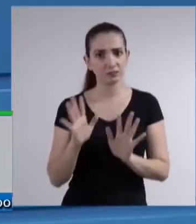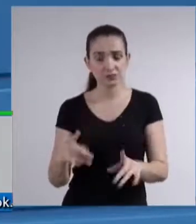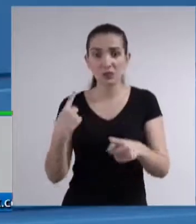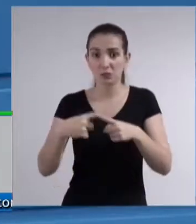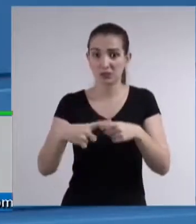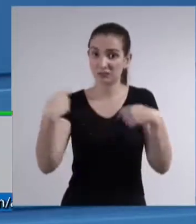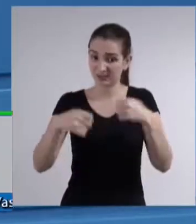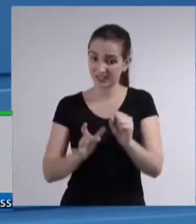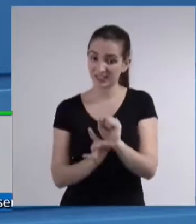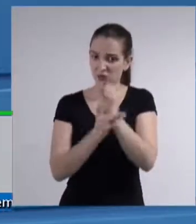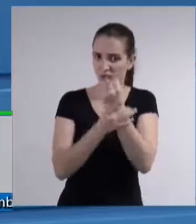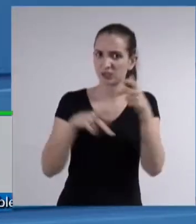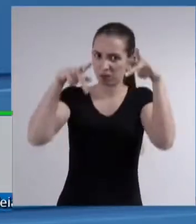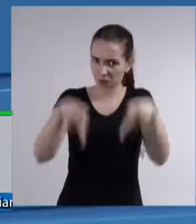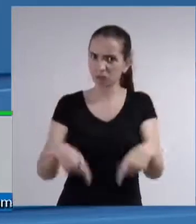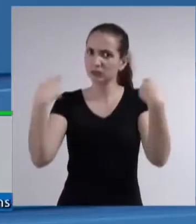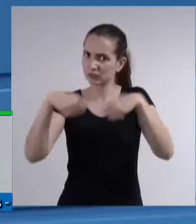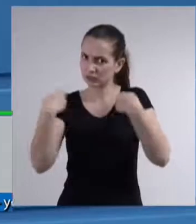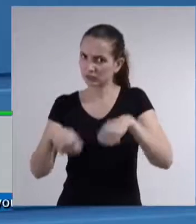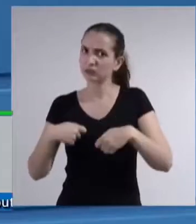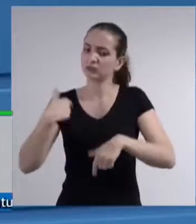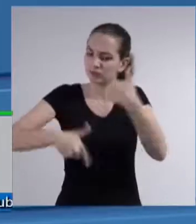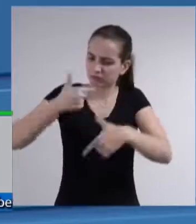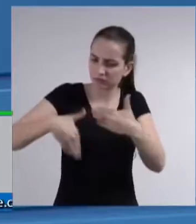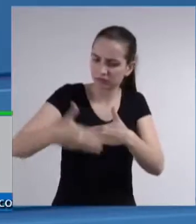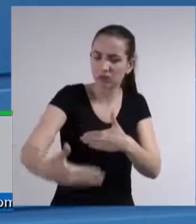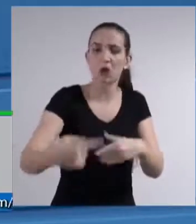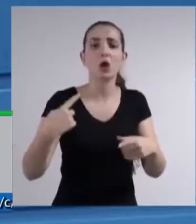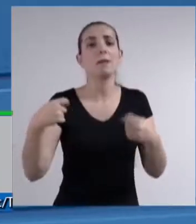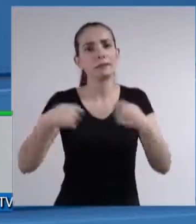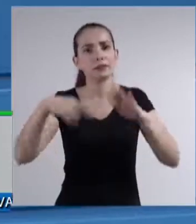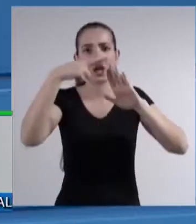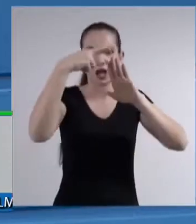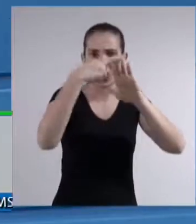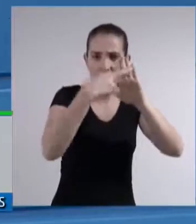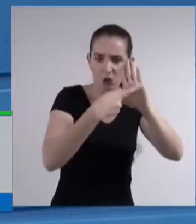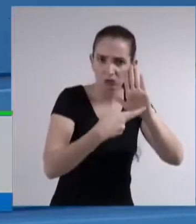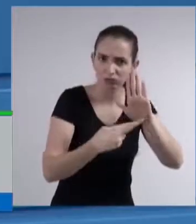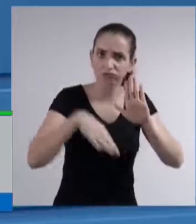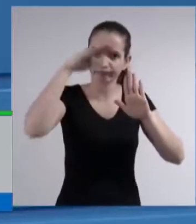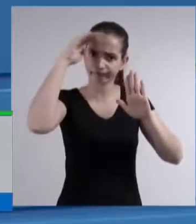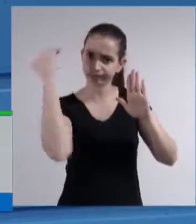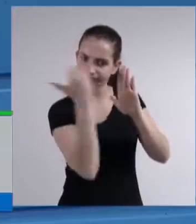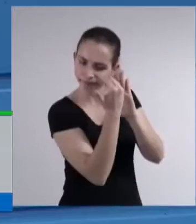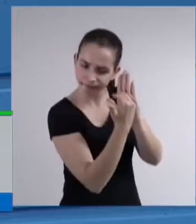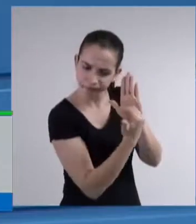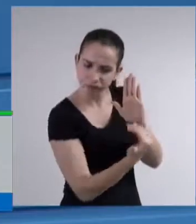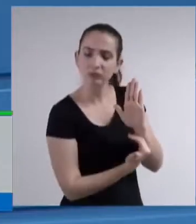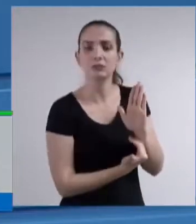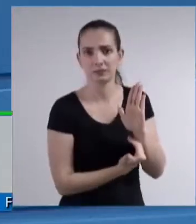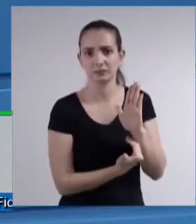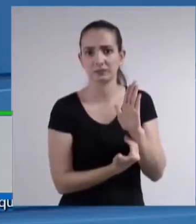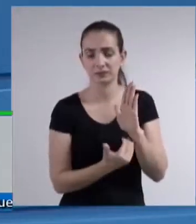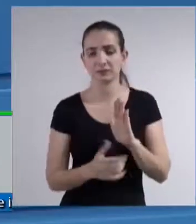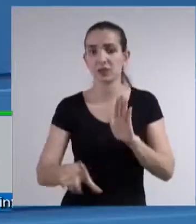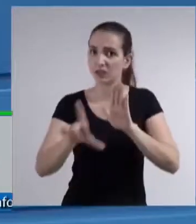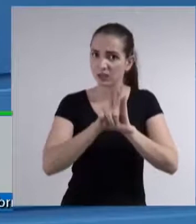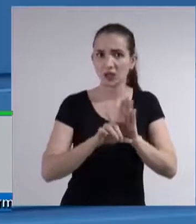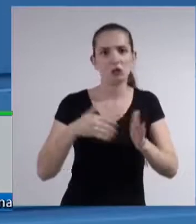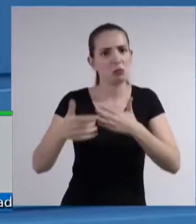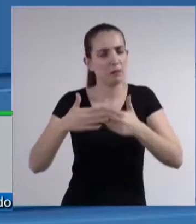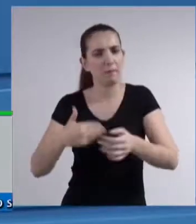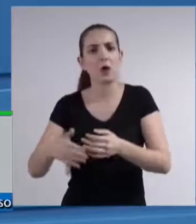de segurança pública, elas estão para poder regularizar a ordem da onde parta. Seja de